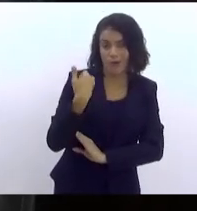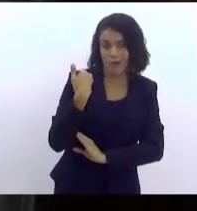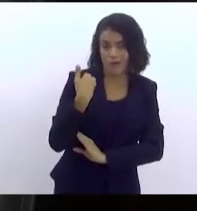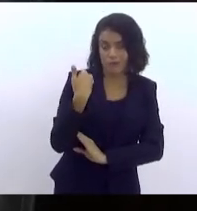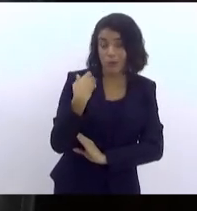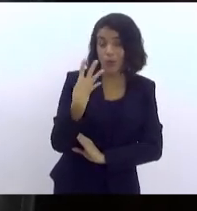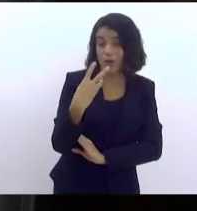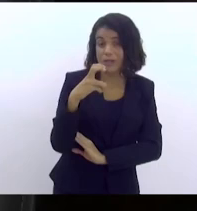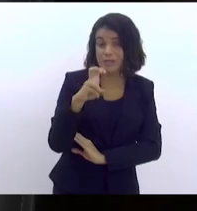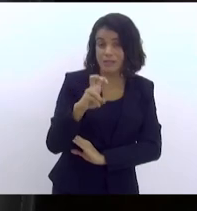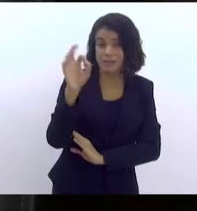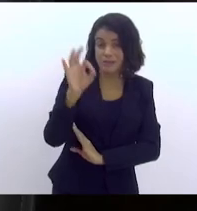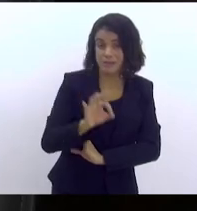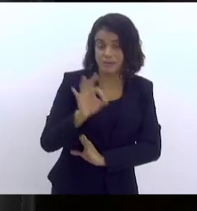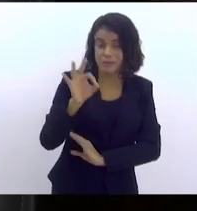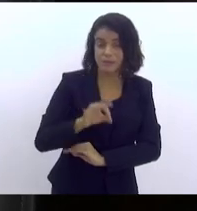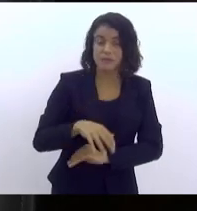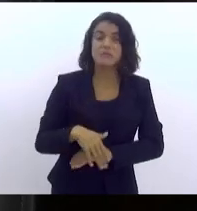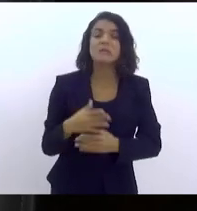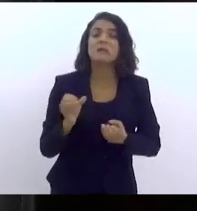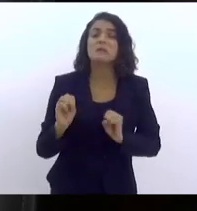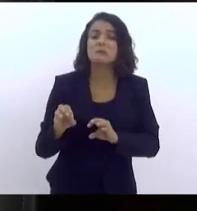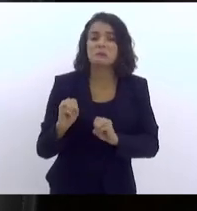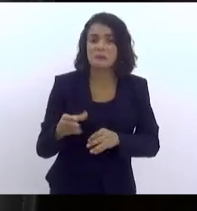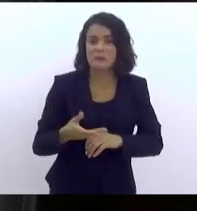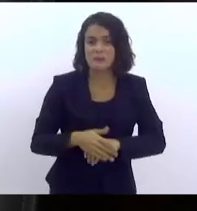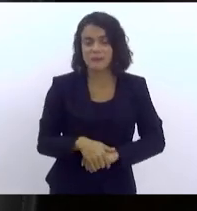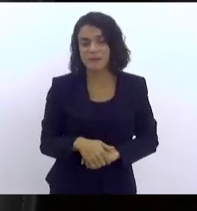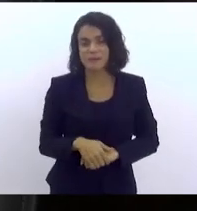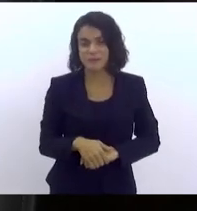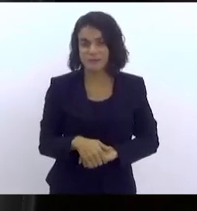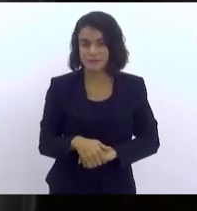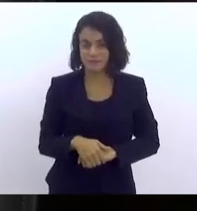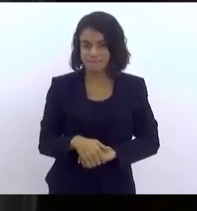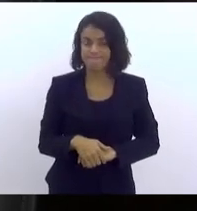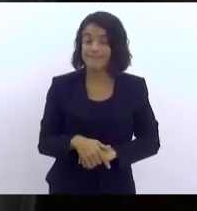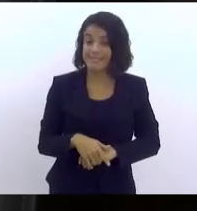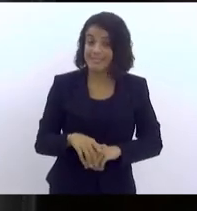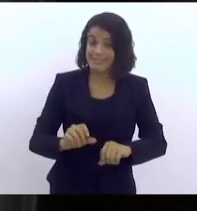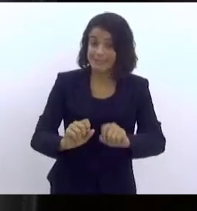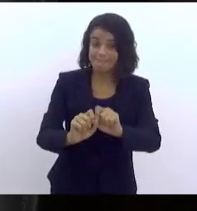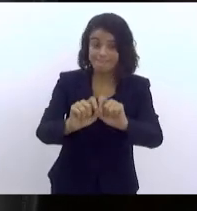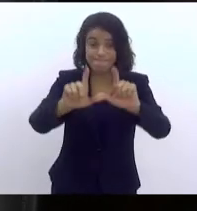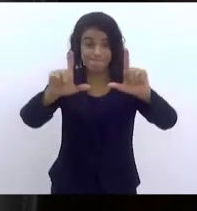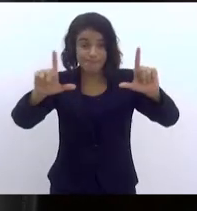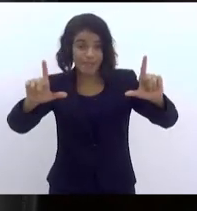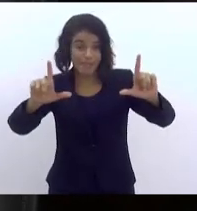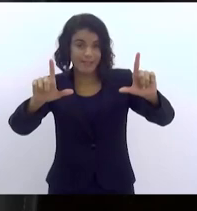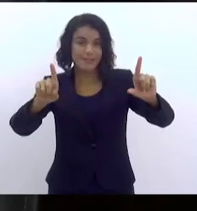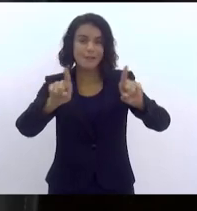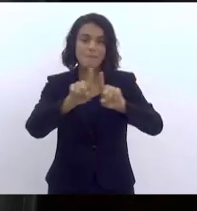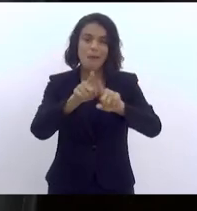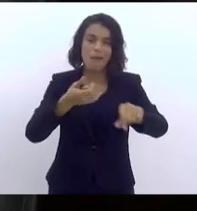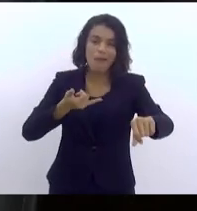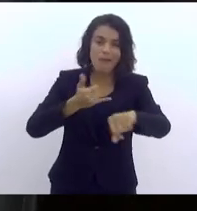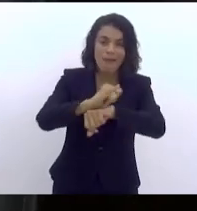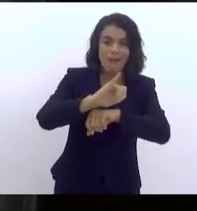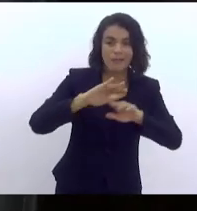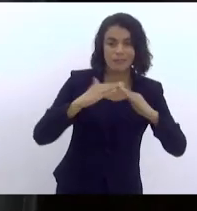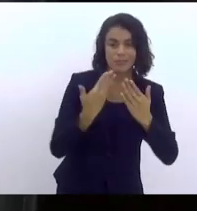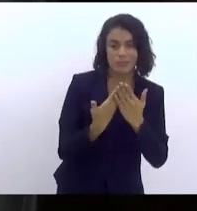45% e a educação cabe destacar o calote na escola